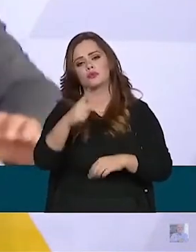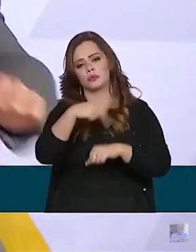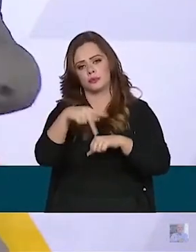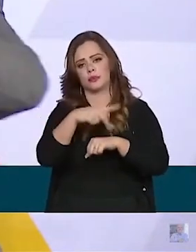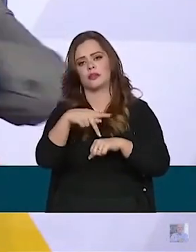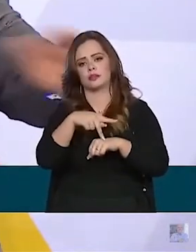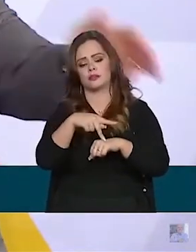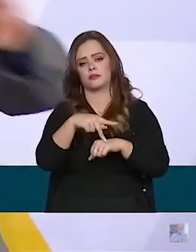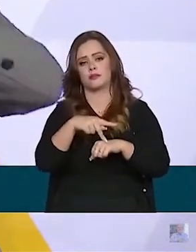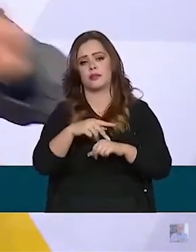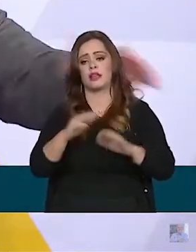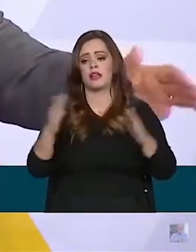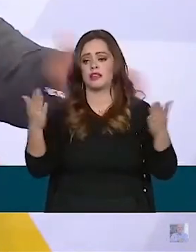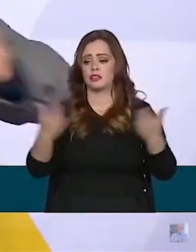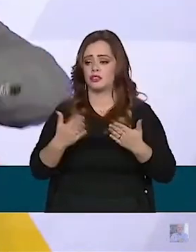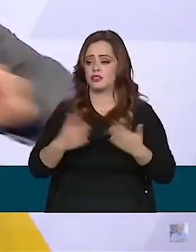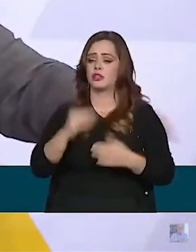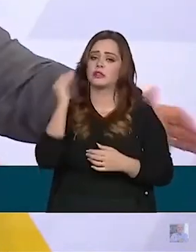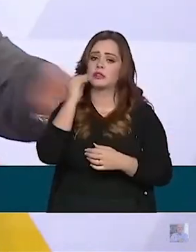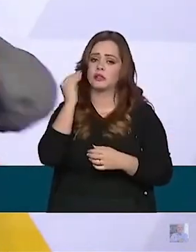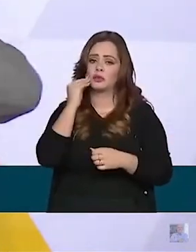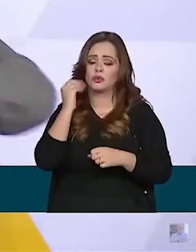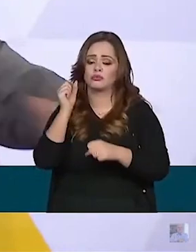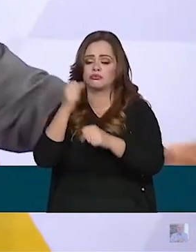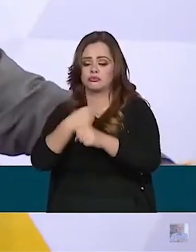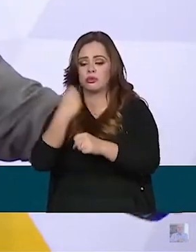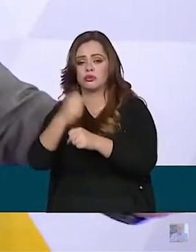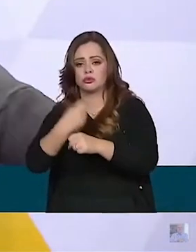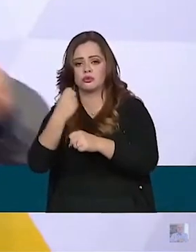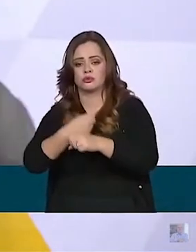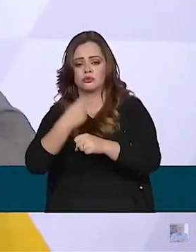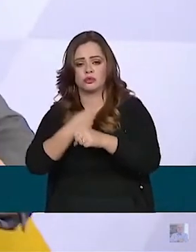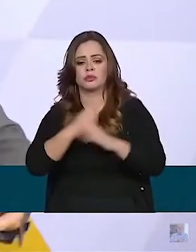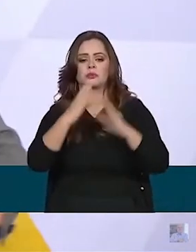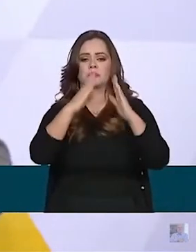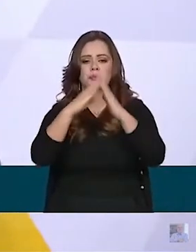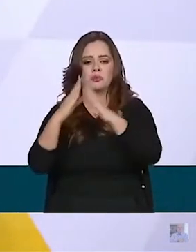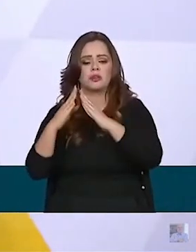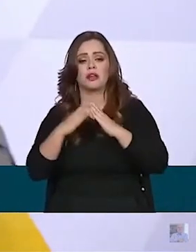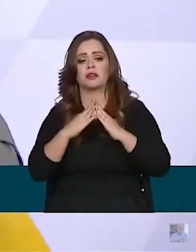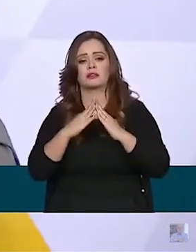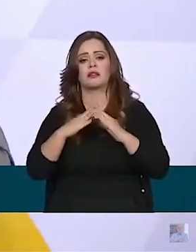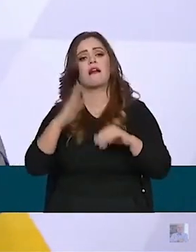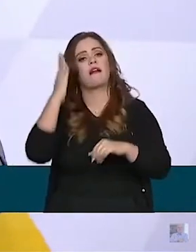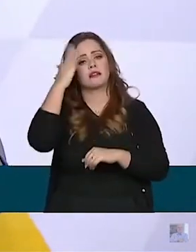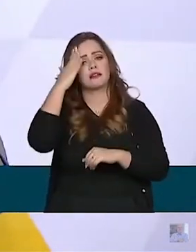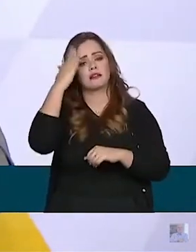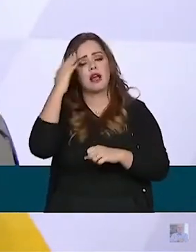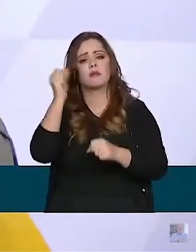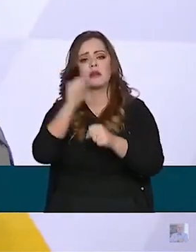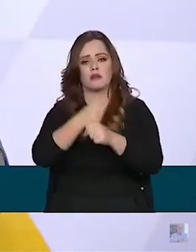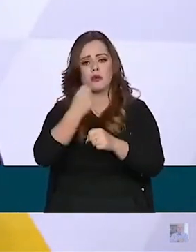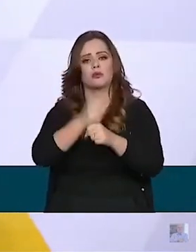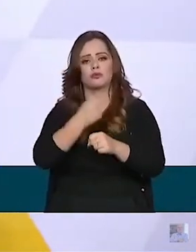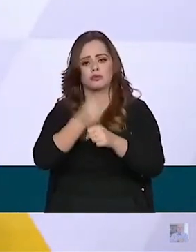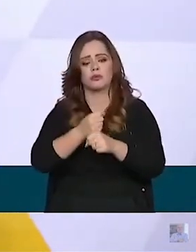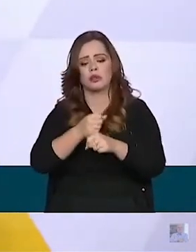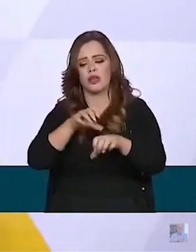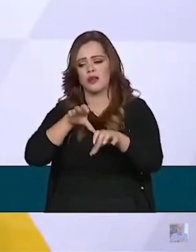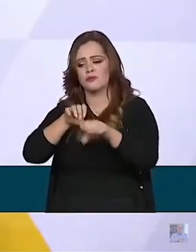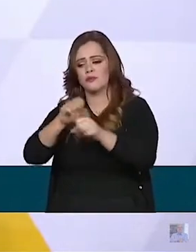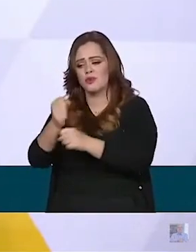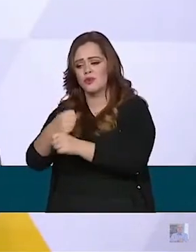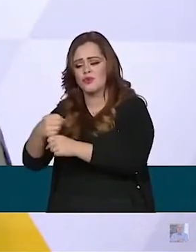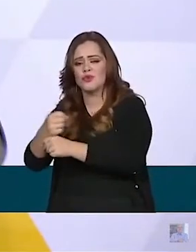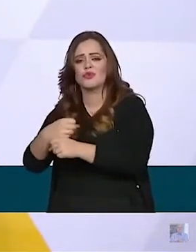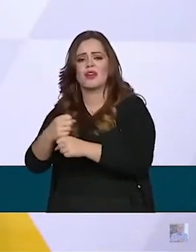aqui quem já tentou reconstruir, sabe, o seu barraco, sabe que reconstruir uma reforma é